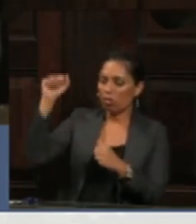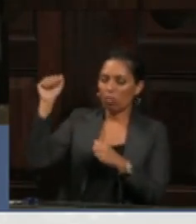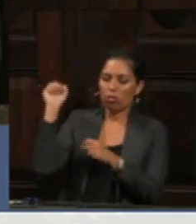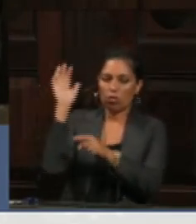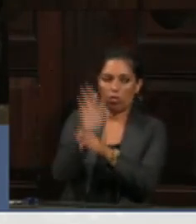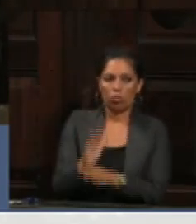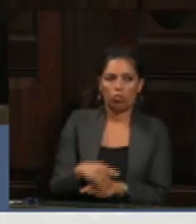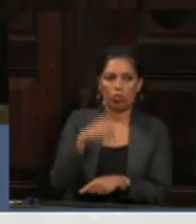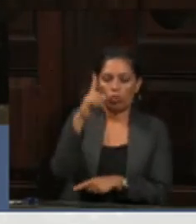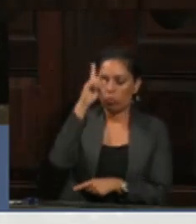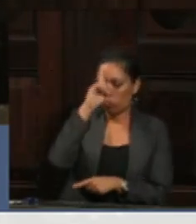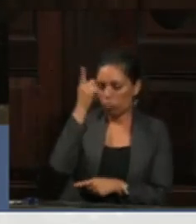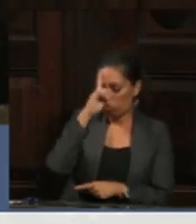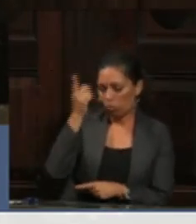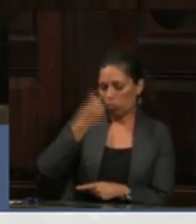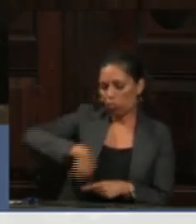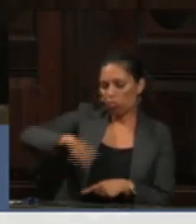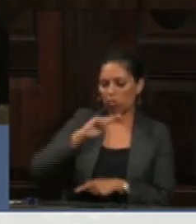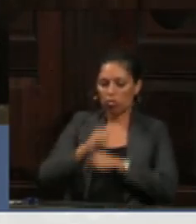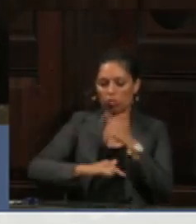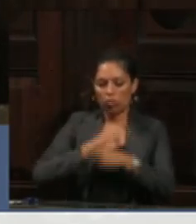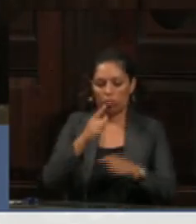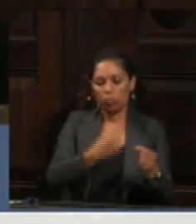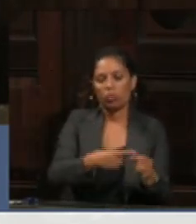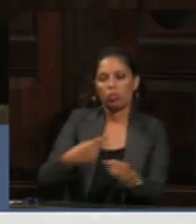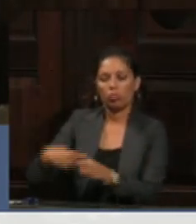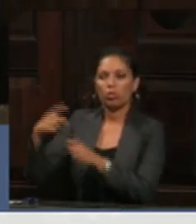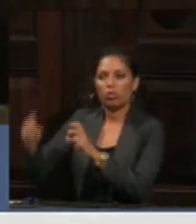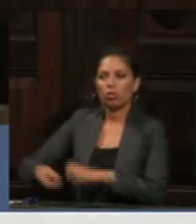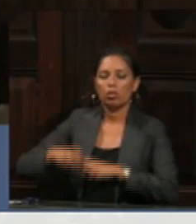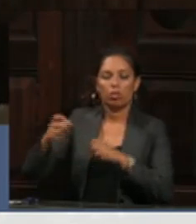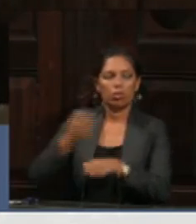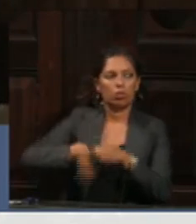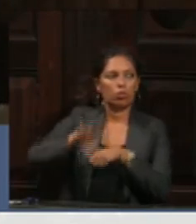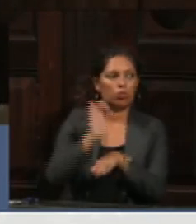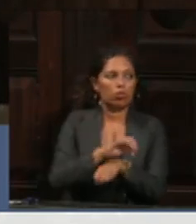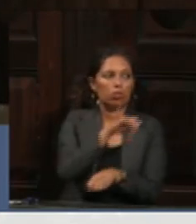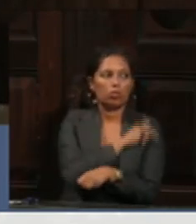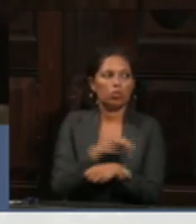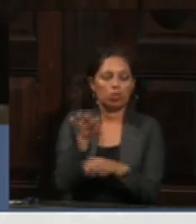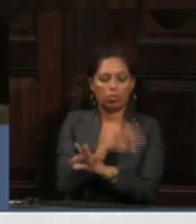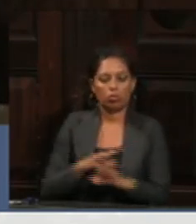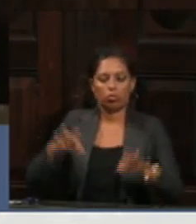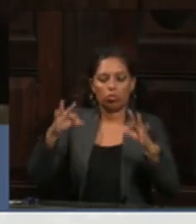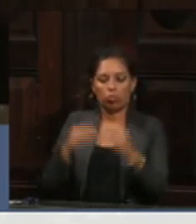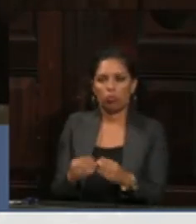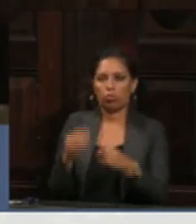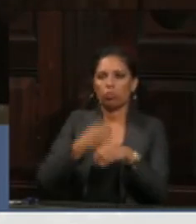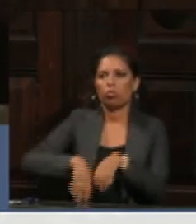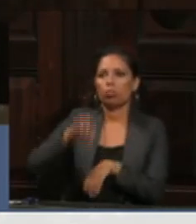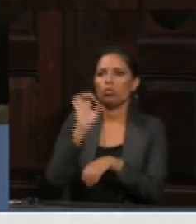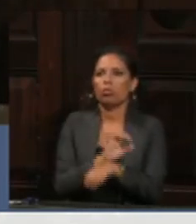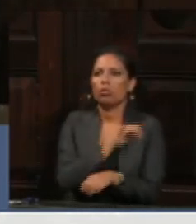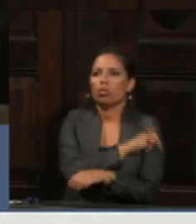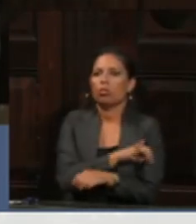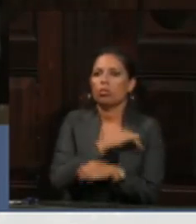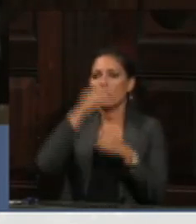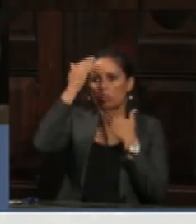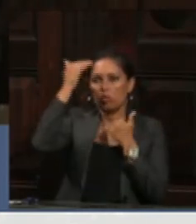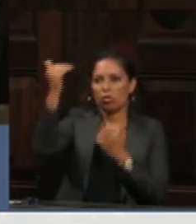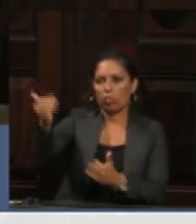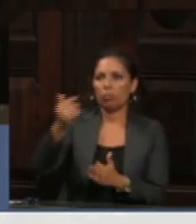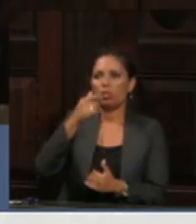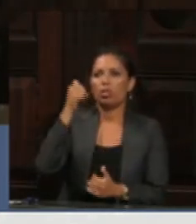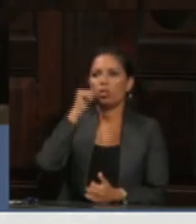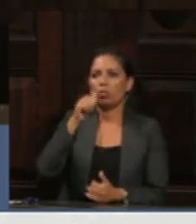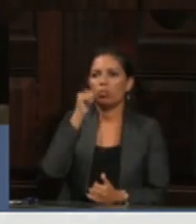mais trabalharmos pelo interior do estado do Rio de Janeiro e por toda a população do estado do Rio de Janeiro. Muito obrigado,